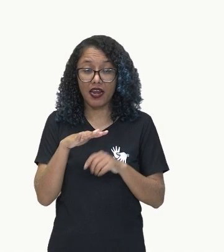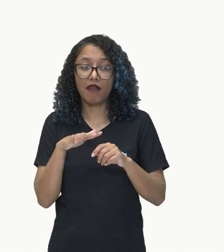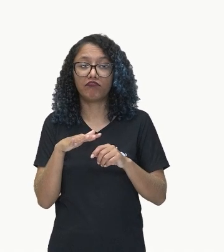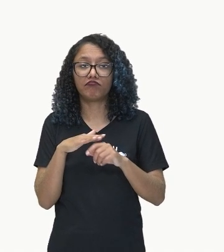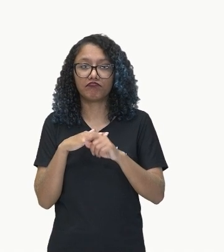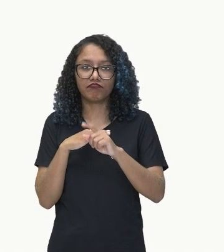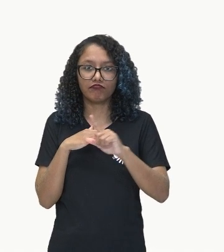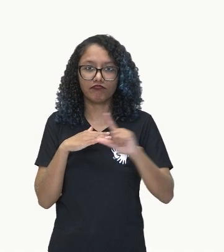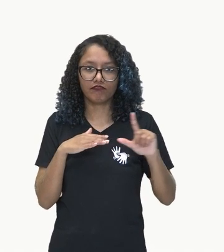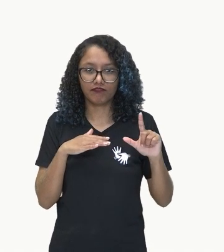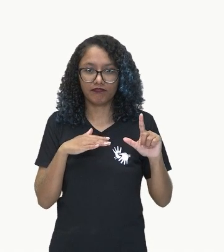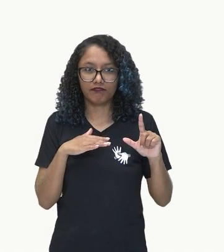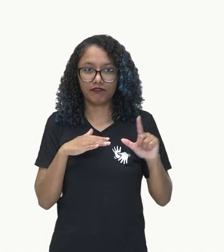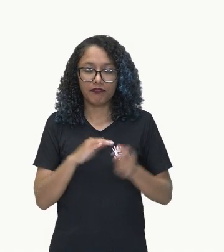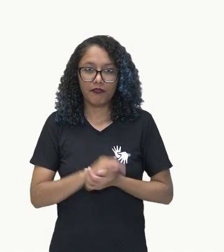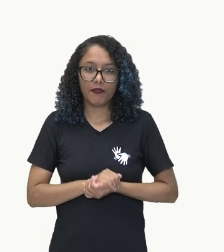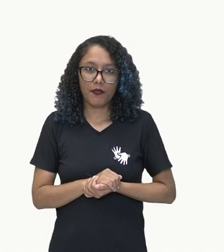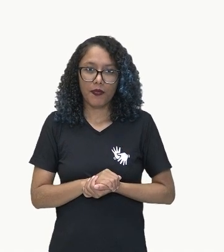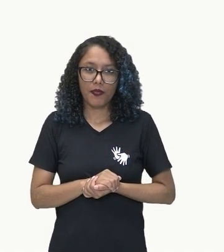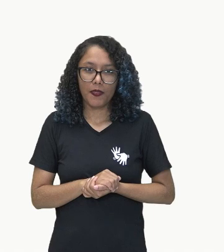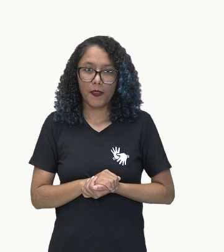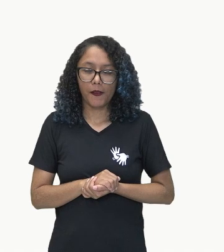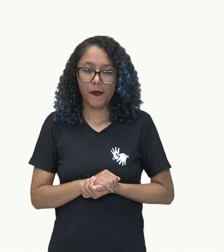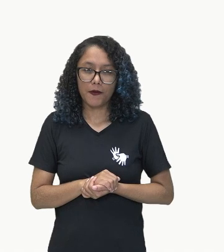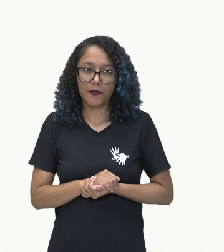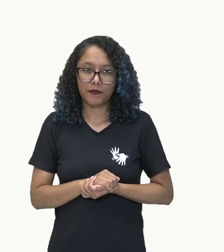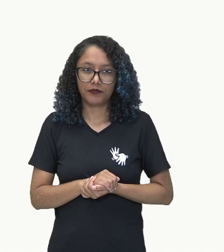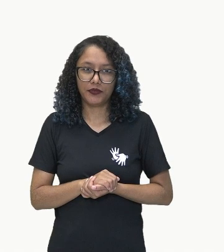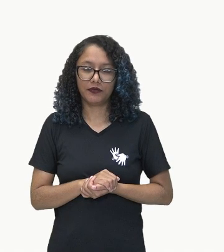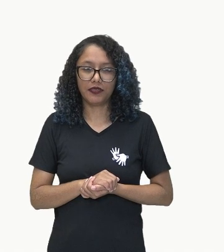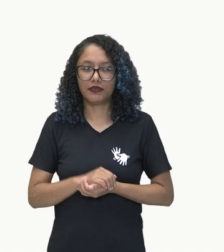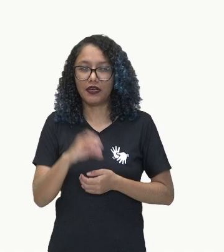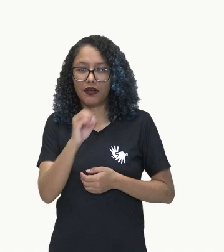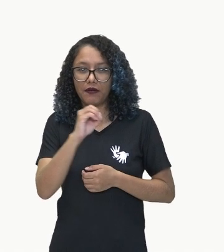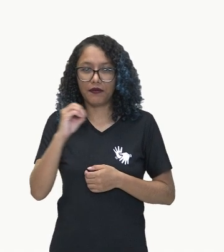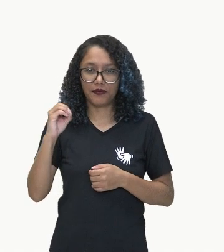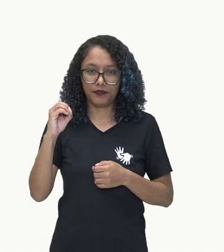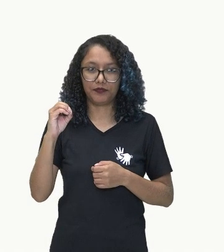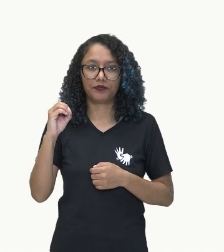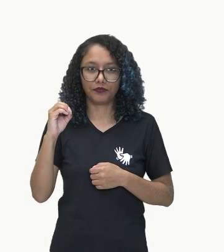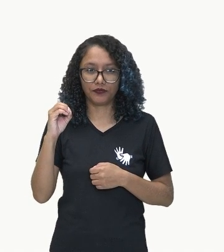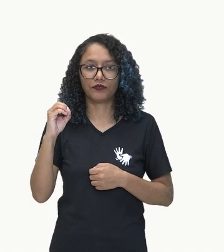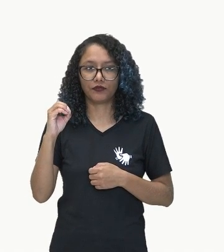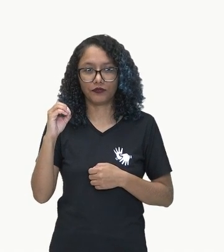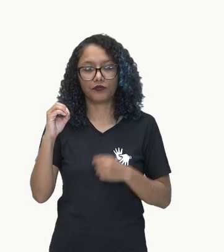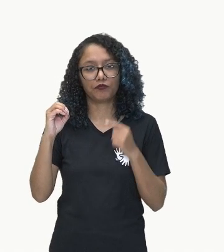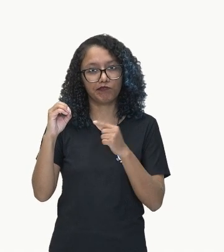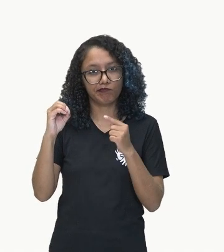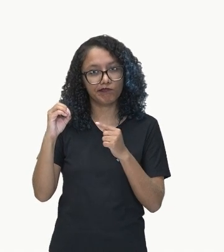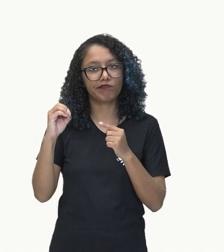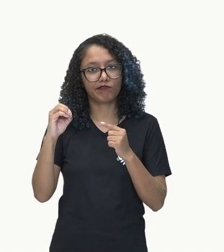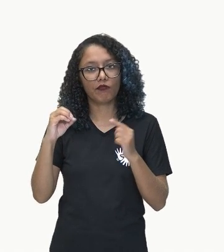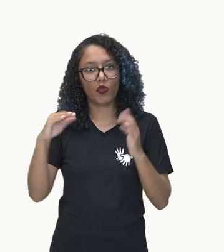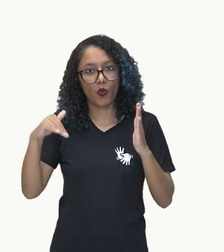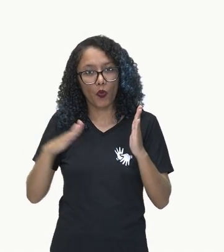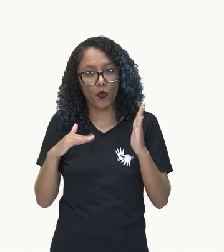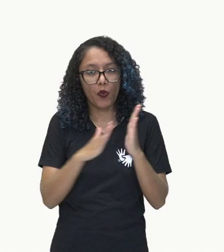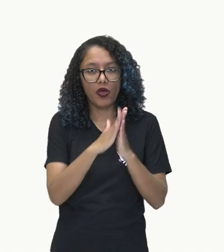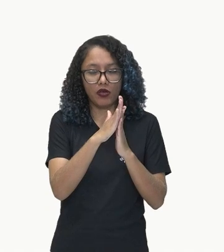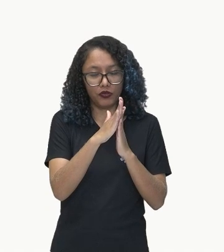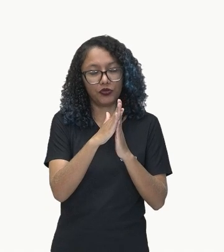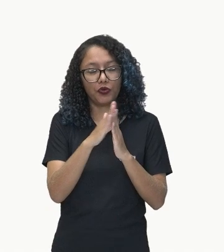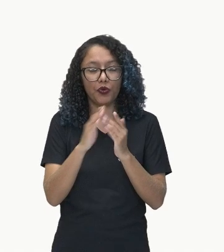do continente africano e pelo Oceano Atlântico a oeste, mas vai ter essa